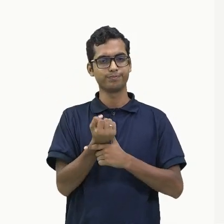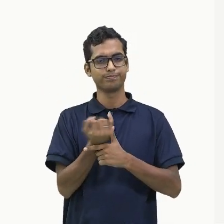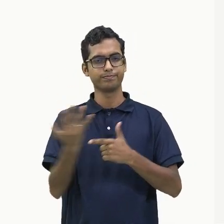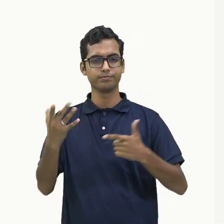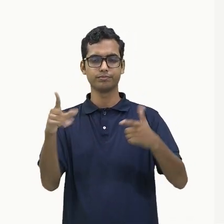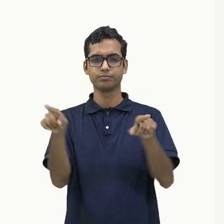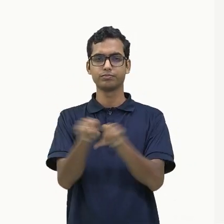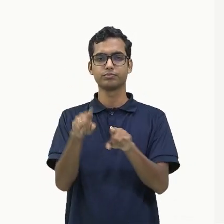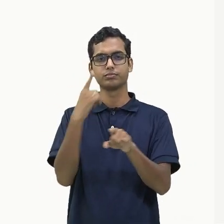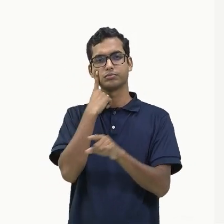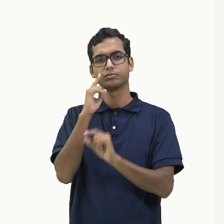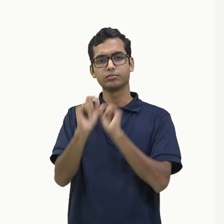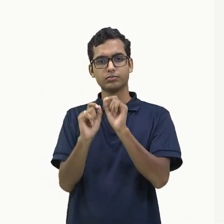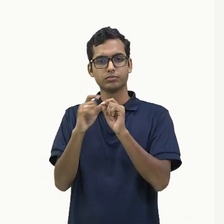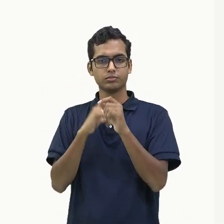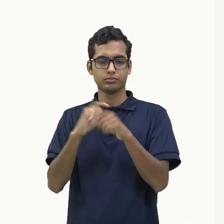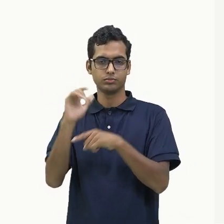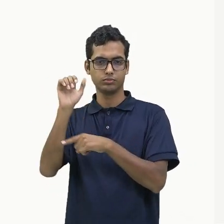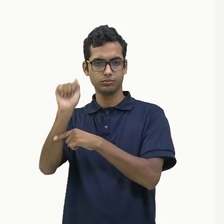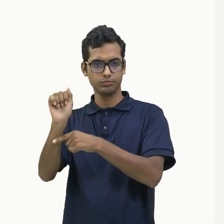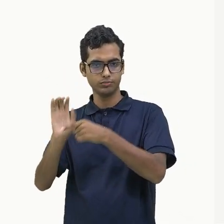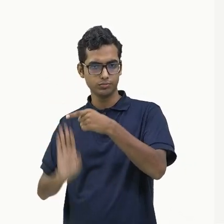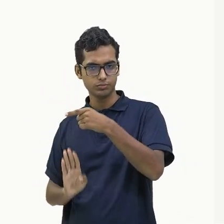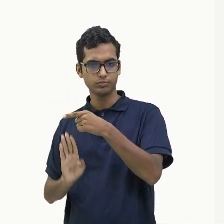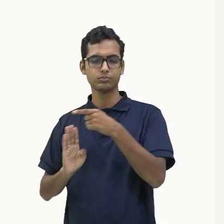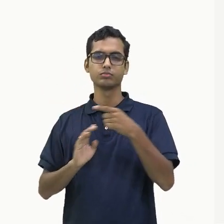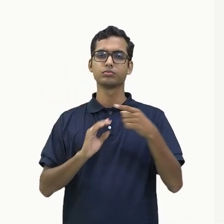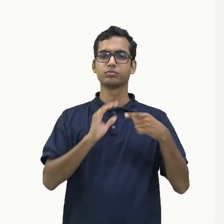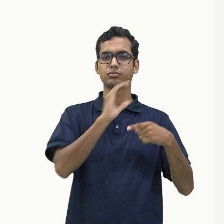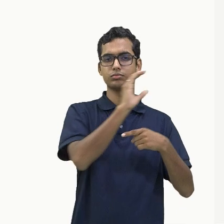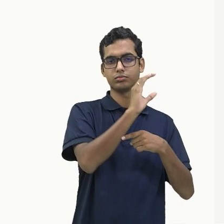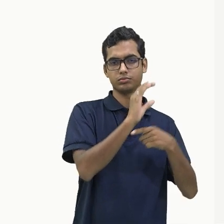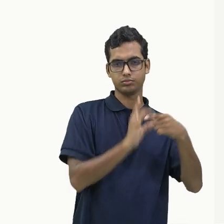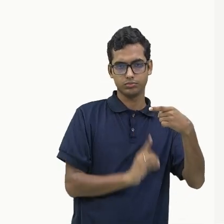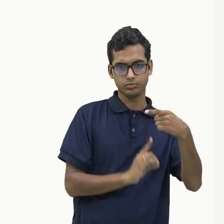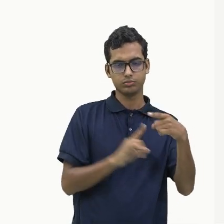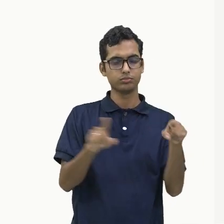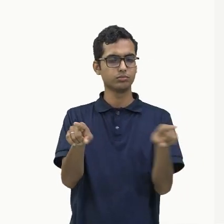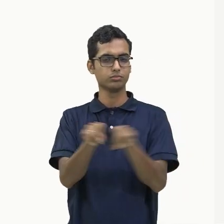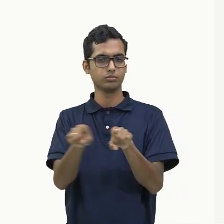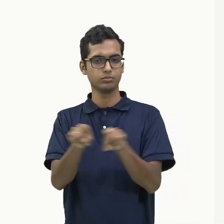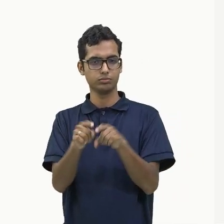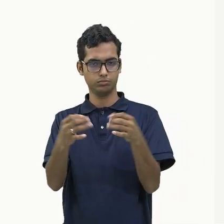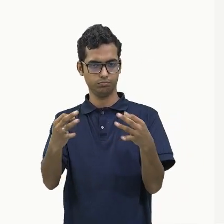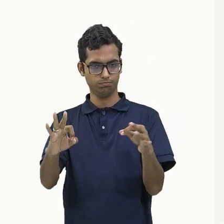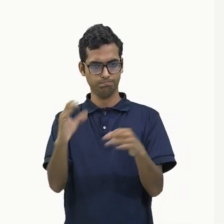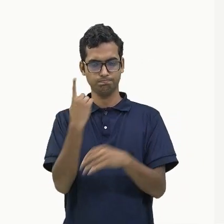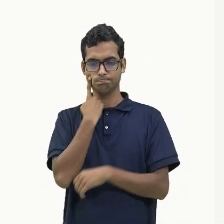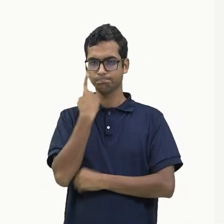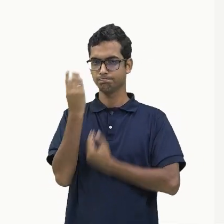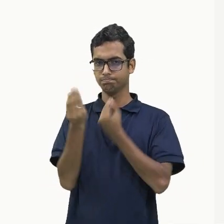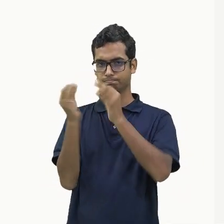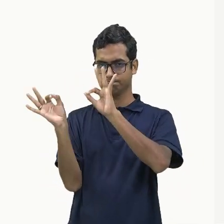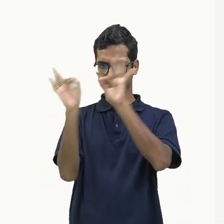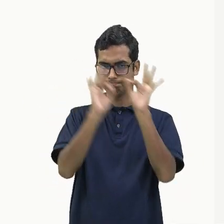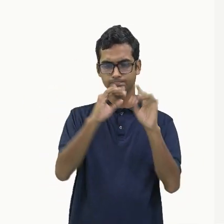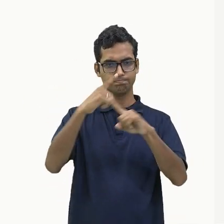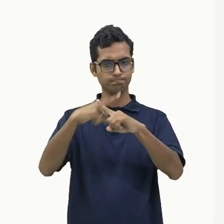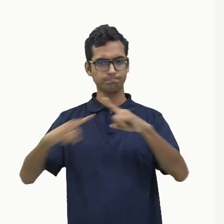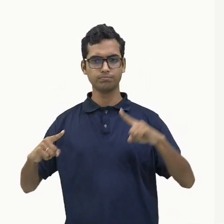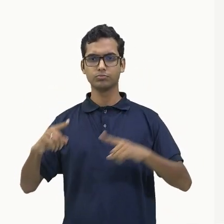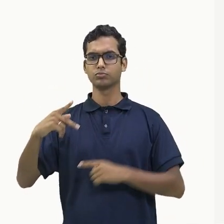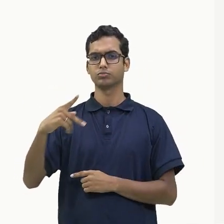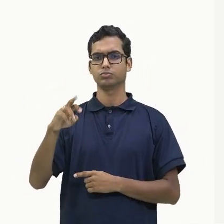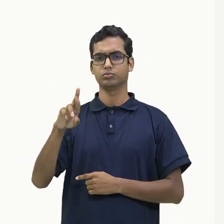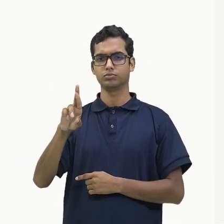dessa forma que a gente faz a leitura de uma proporção, tá bom? Aí, gente, temos